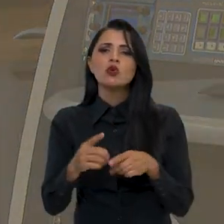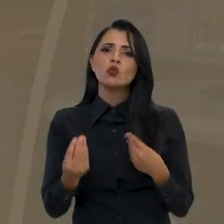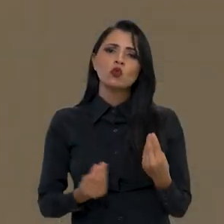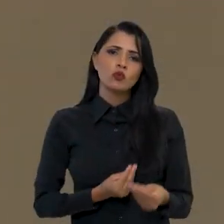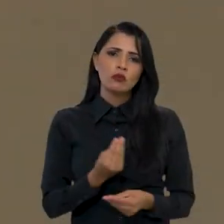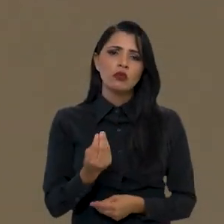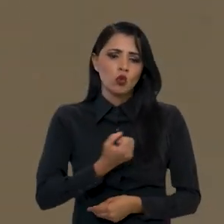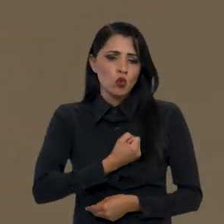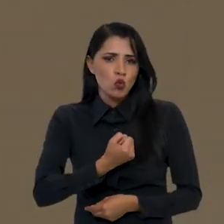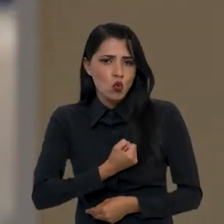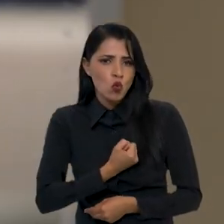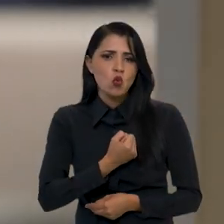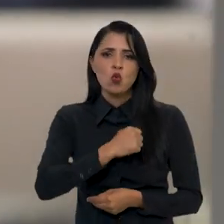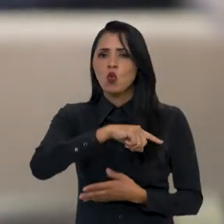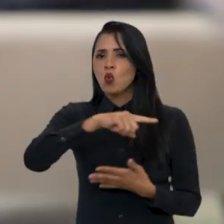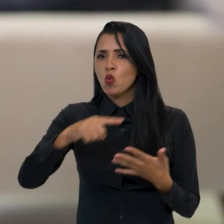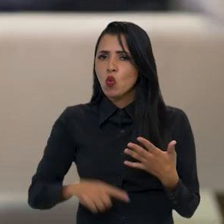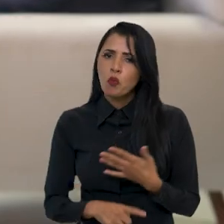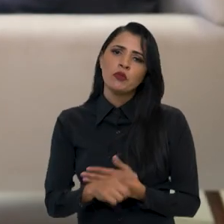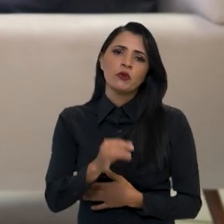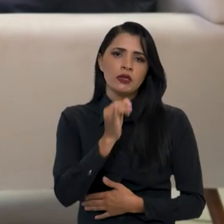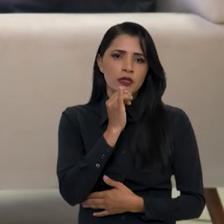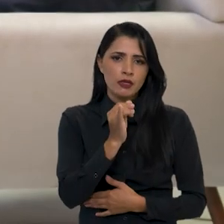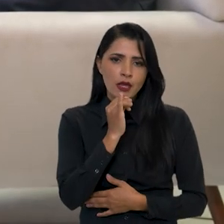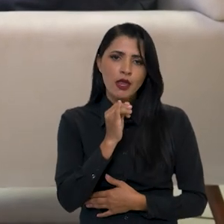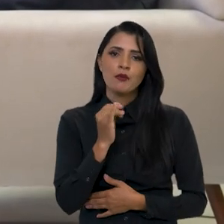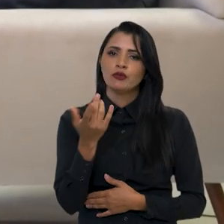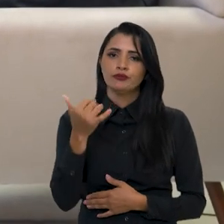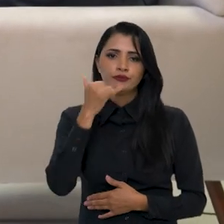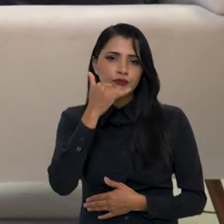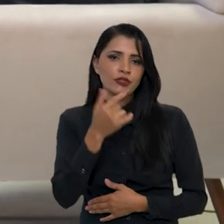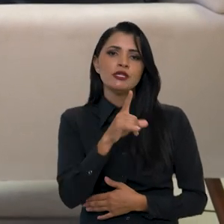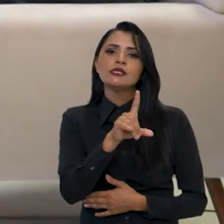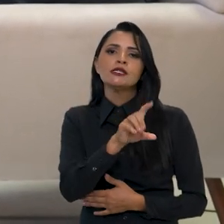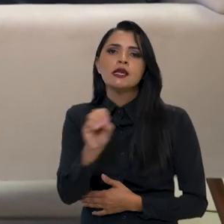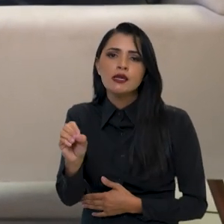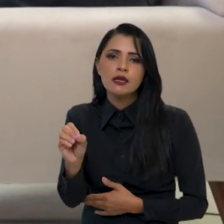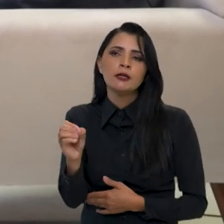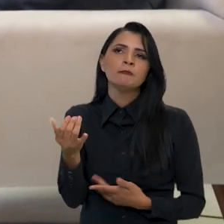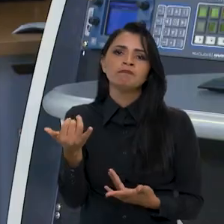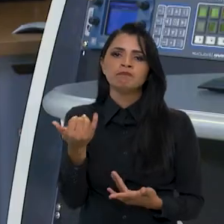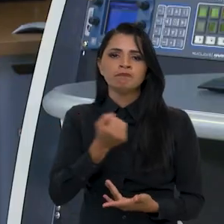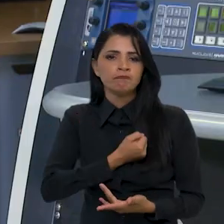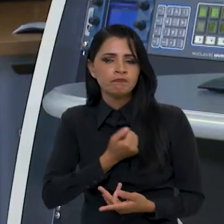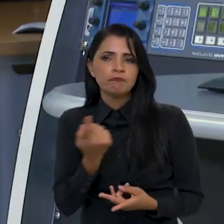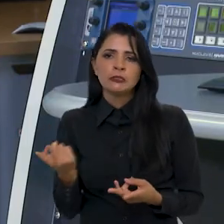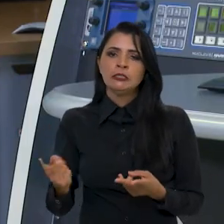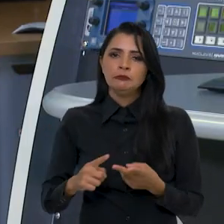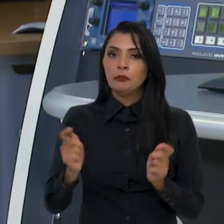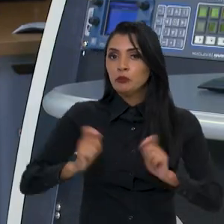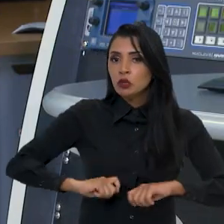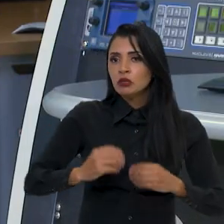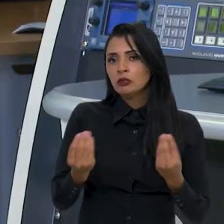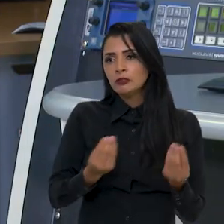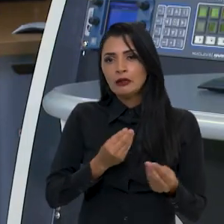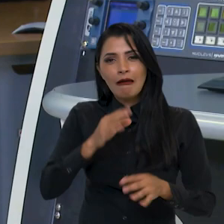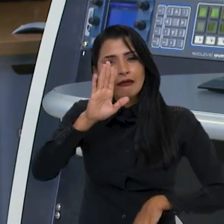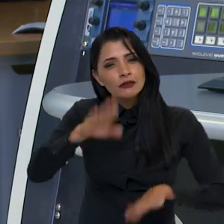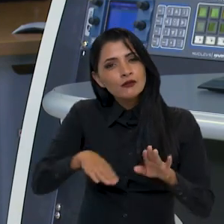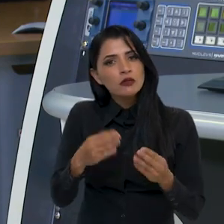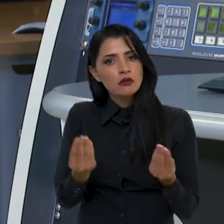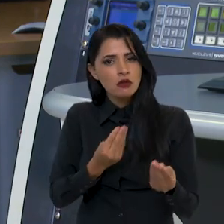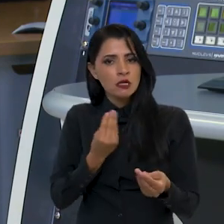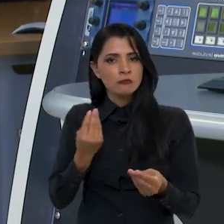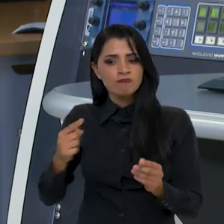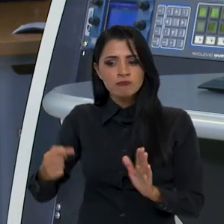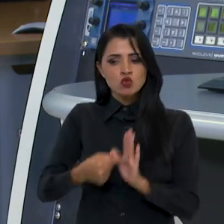divulgar também números que, como o Disque 100, o Disque, que para poder,